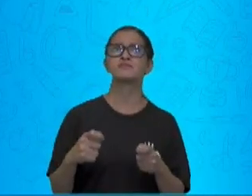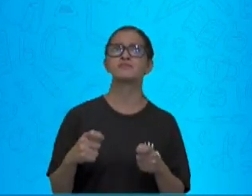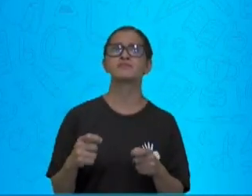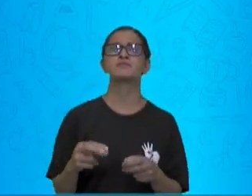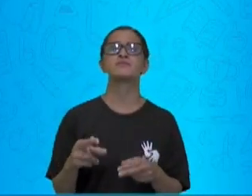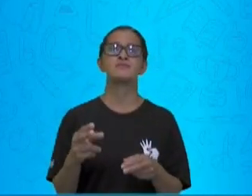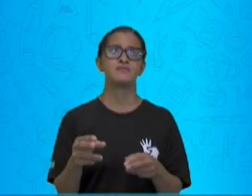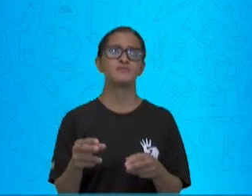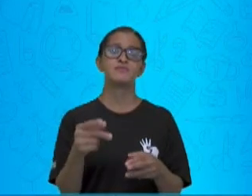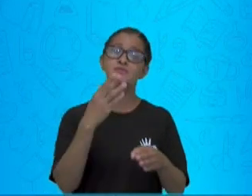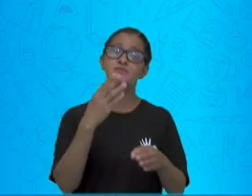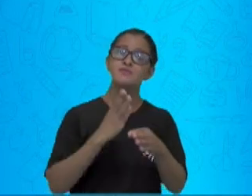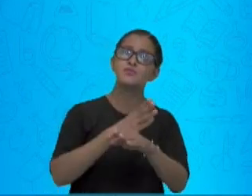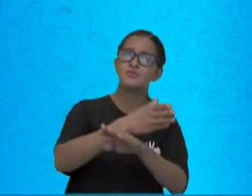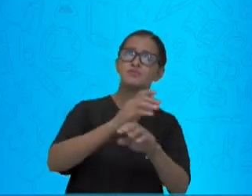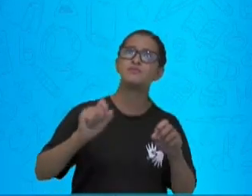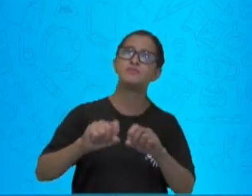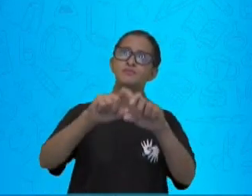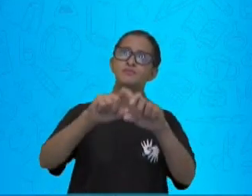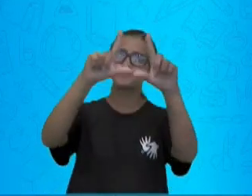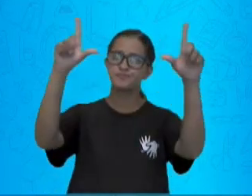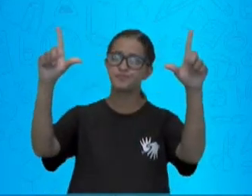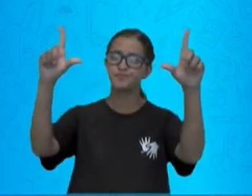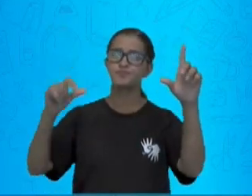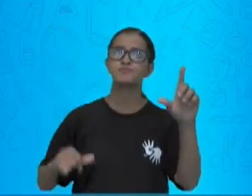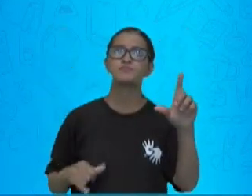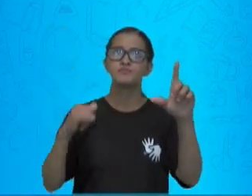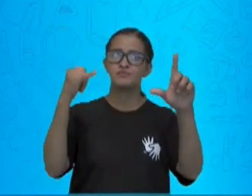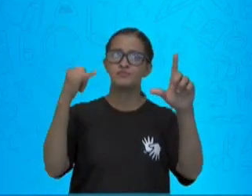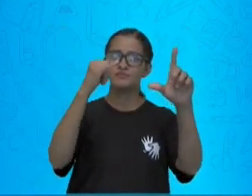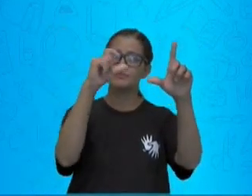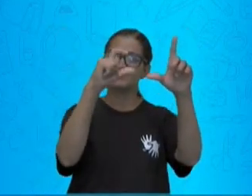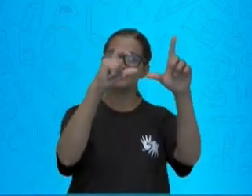para acessar a nossa plataforma da SMED, basta apontar a